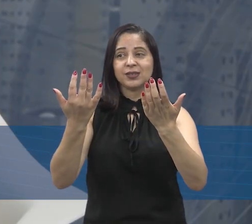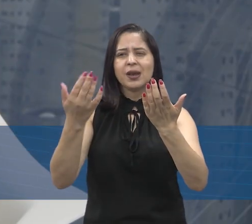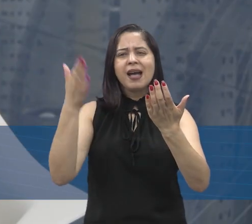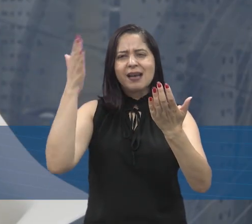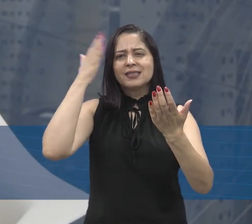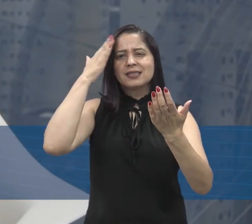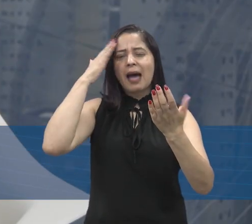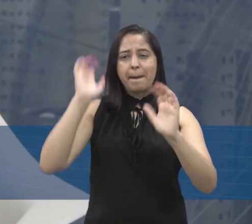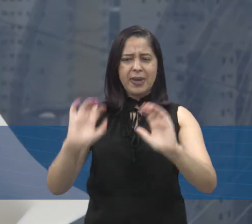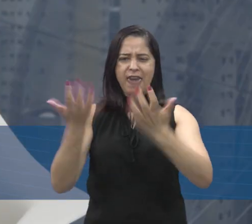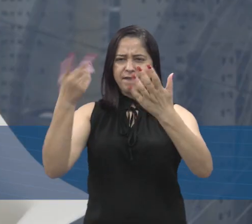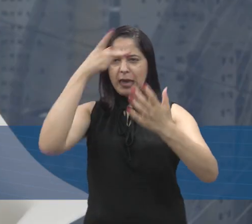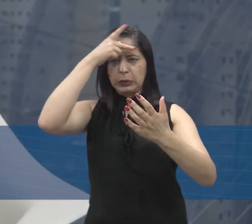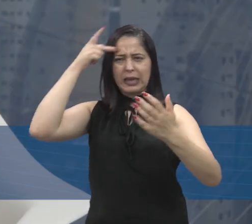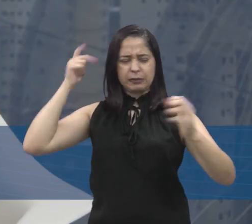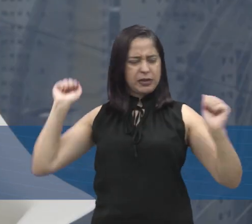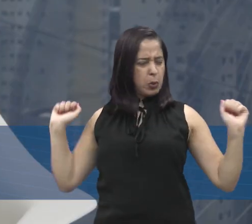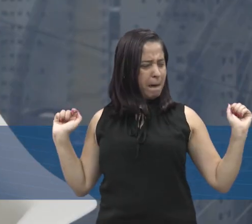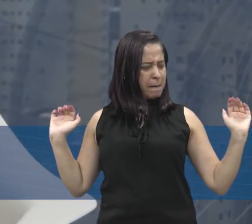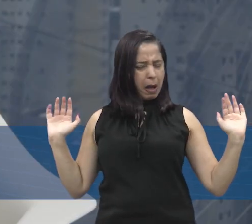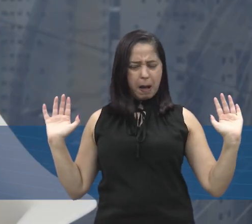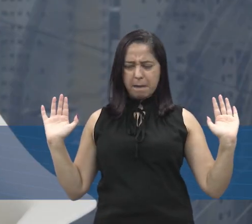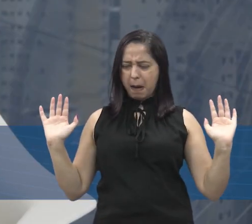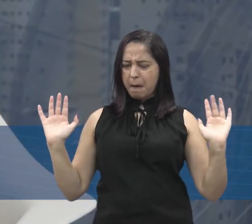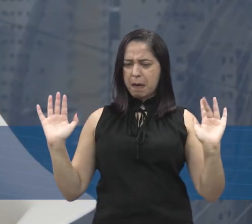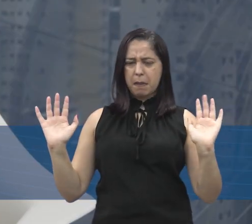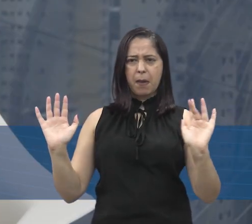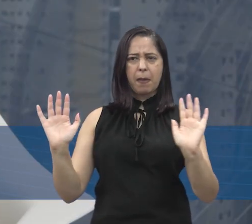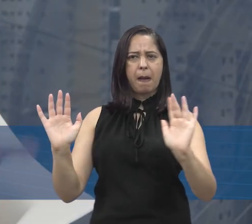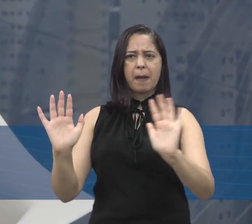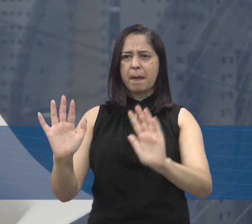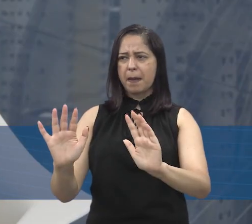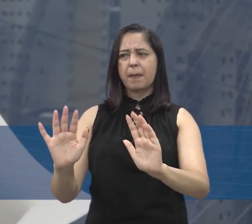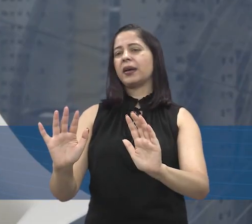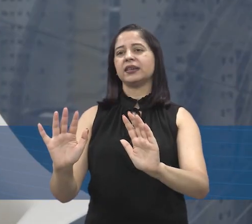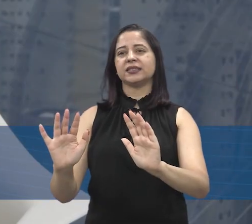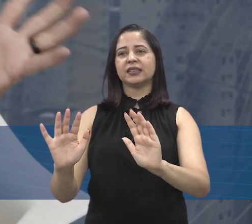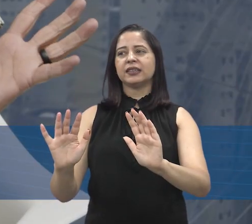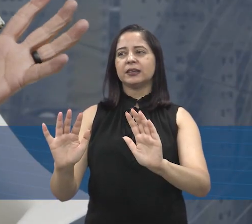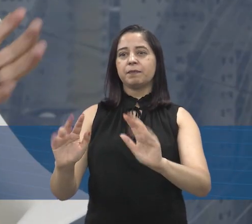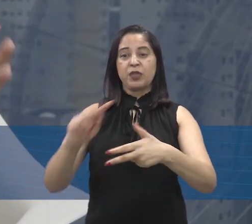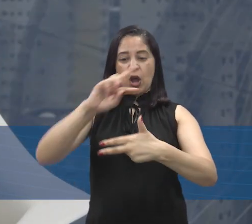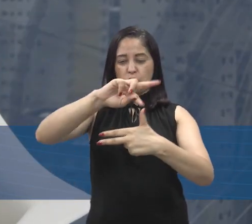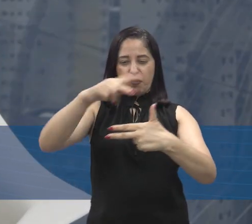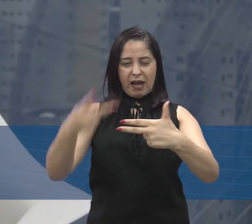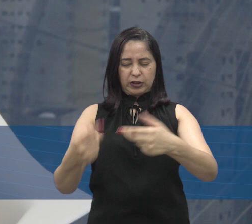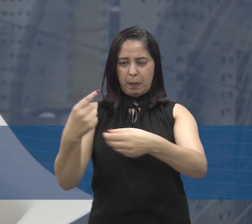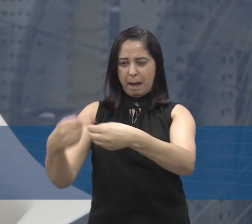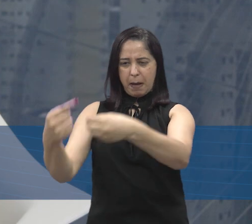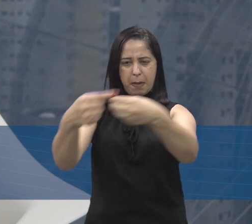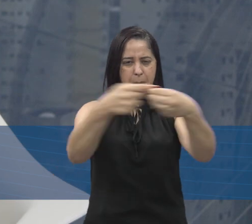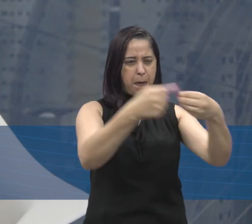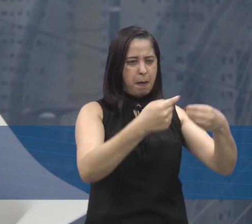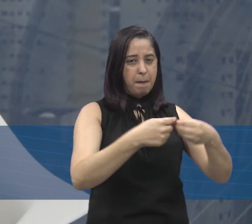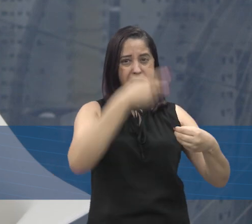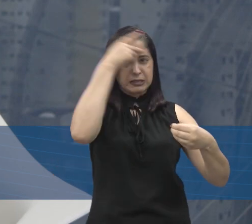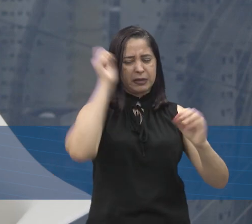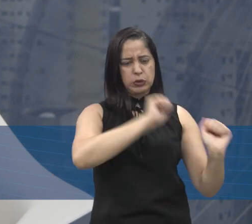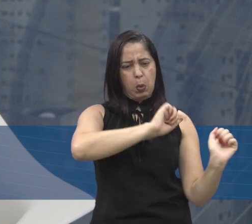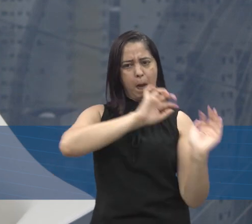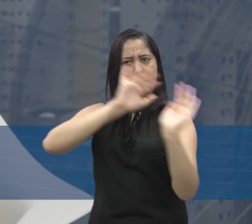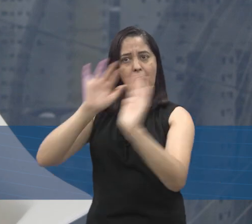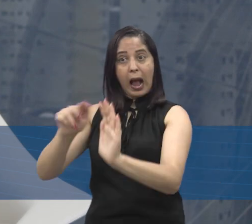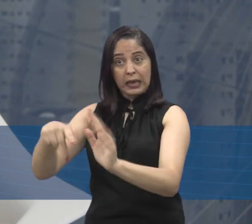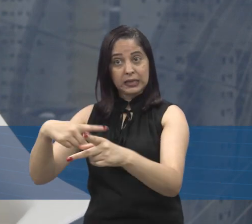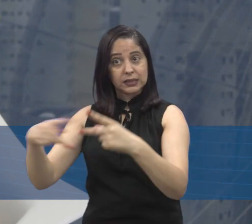pessoas de toda a região, não só aqui do Vale do Paraíba, das 39 cidades que compõem o Vale do Paraíba, Serra da Mantiqueira e Litoral